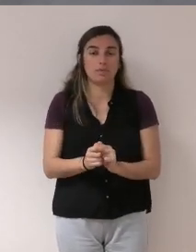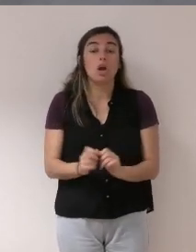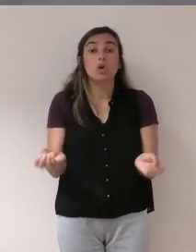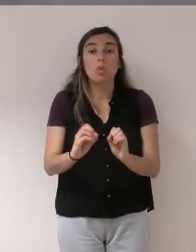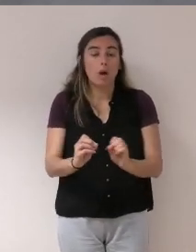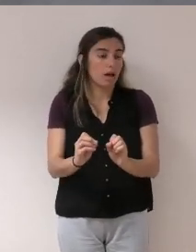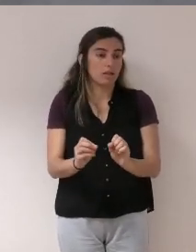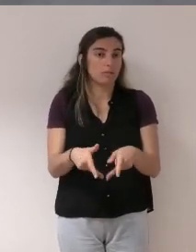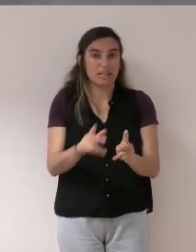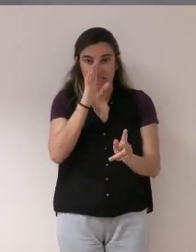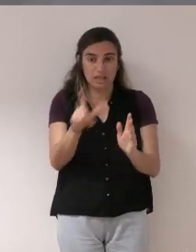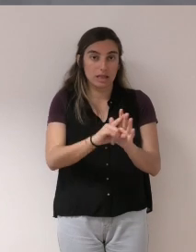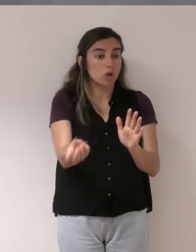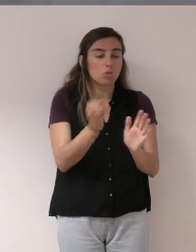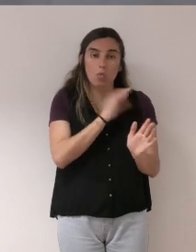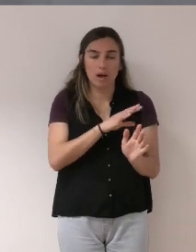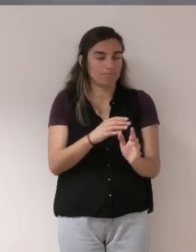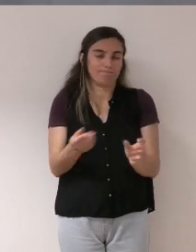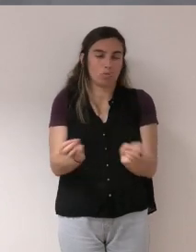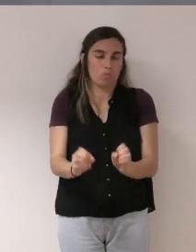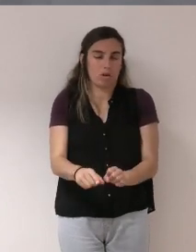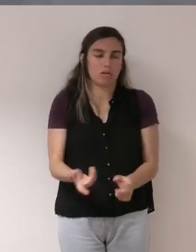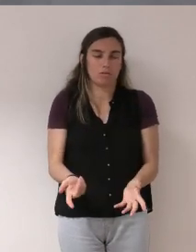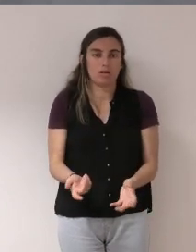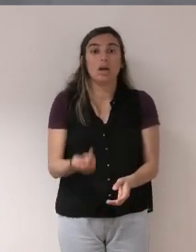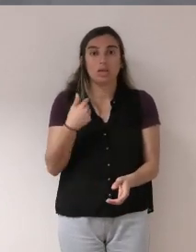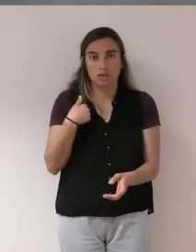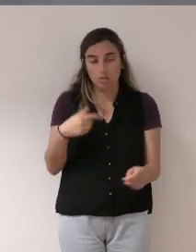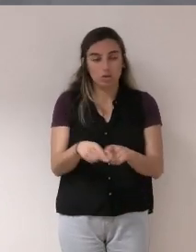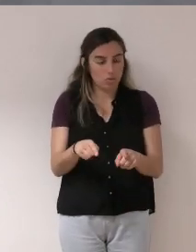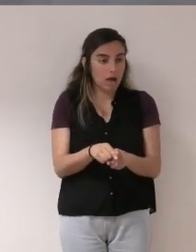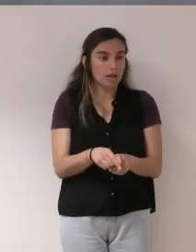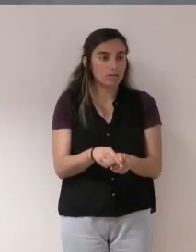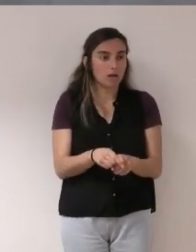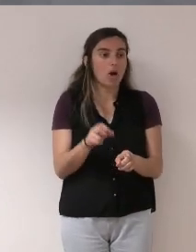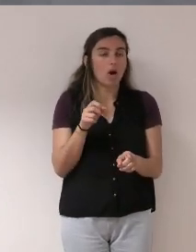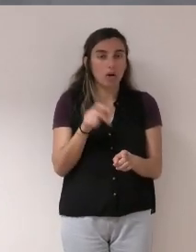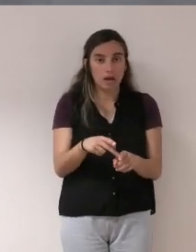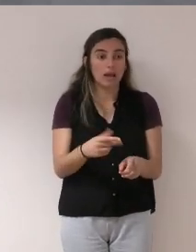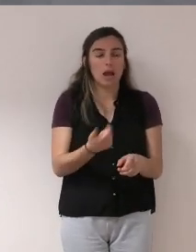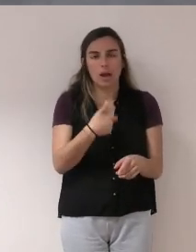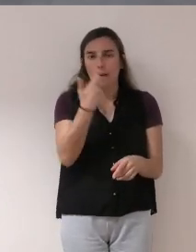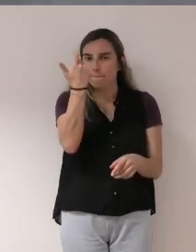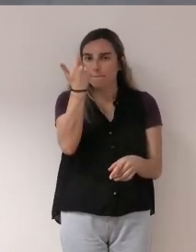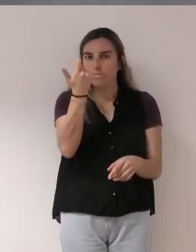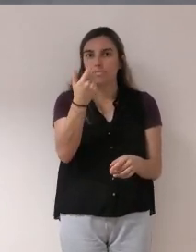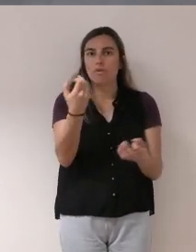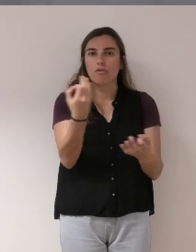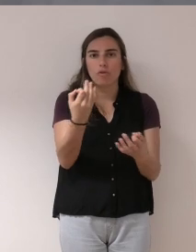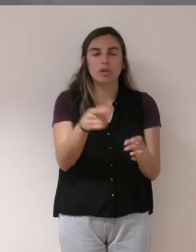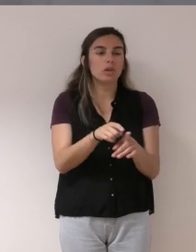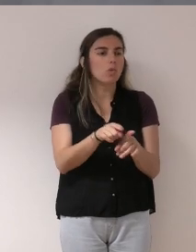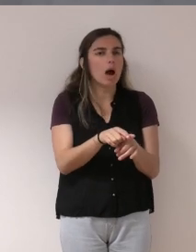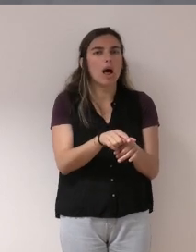liberdade sem lei, de maneira nenhuma. Eu partilho qualquer mitologia do bom selvagem, ou de um paraíso